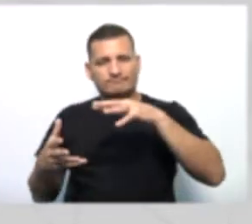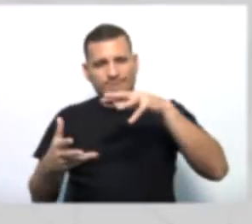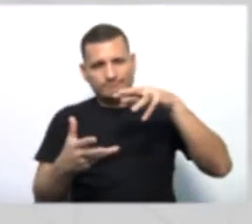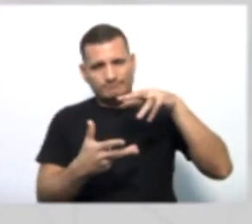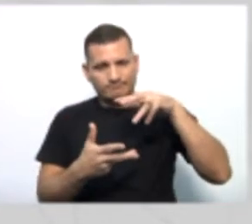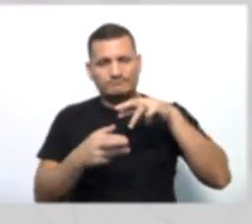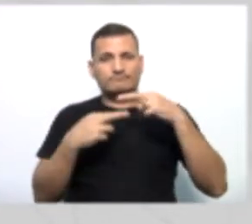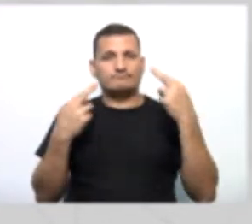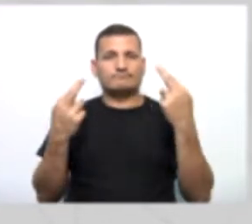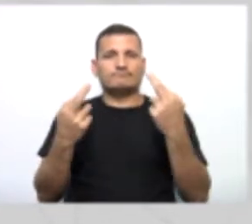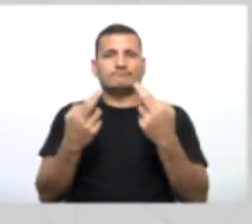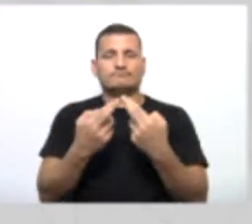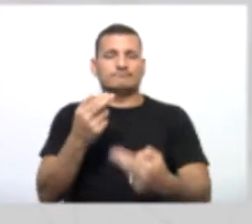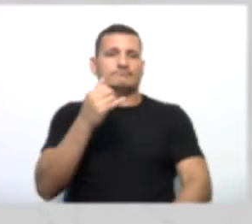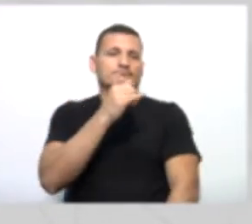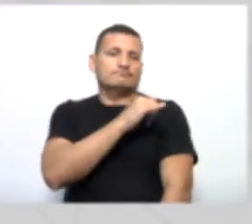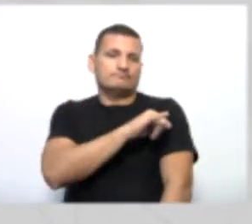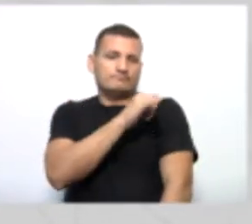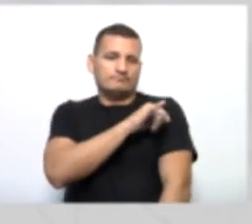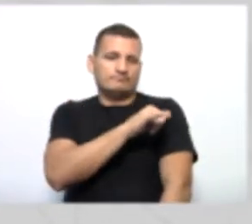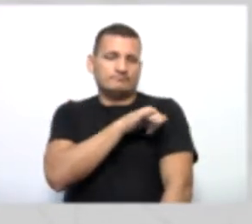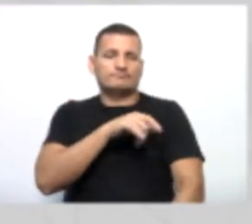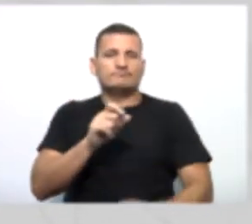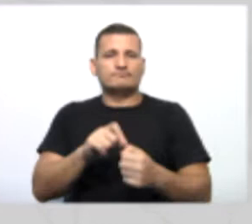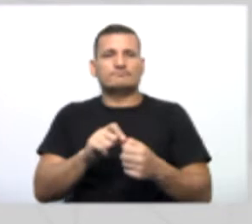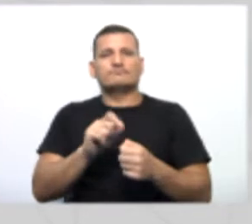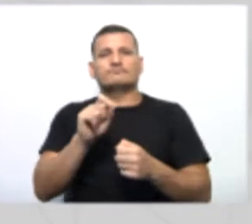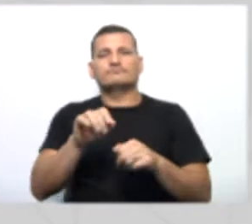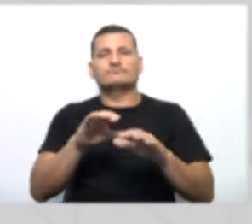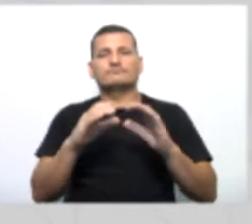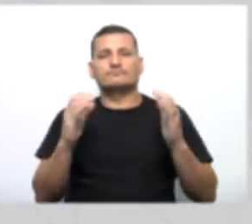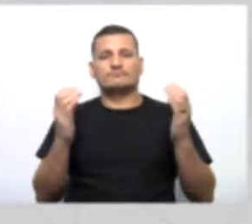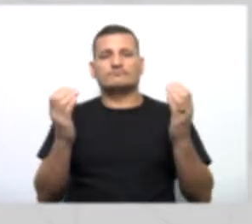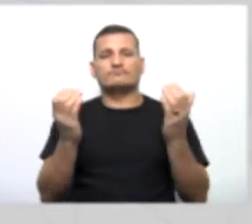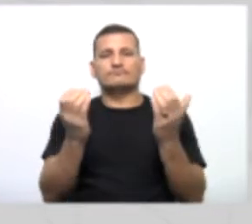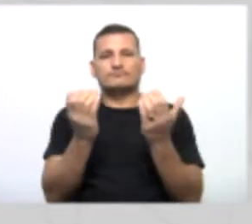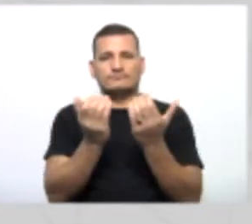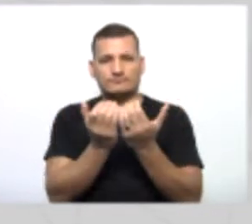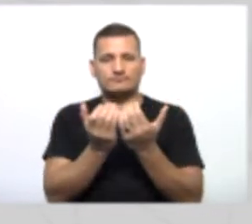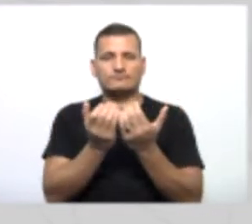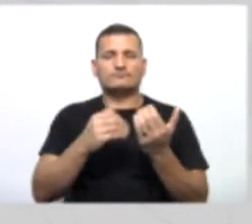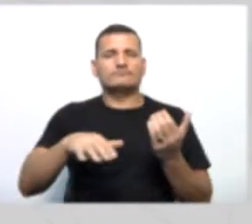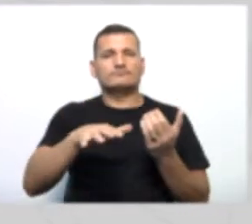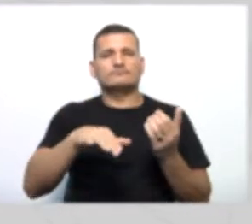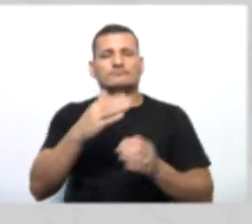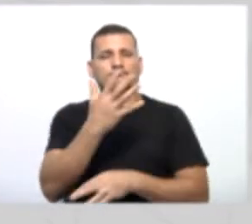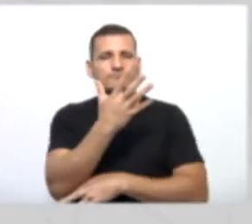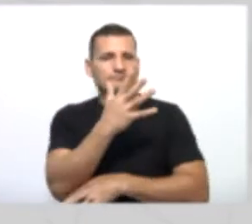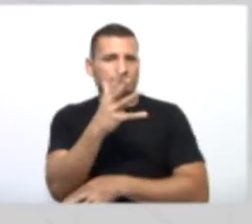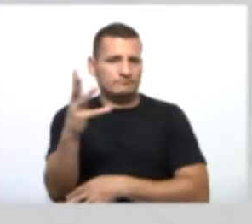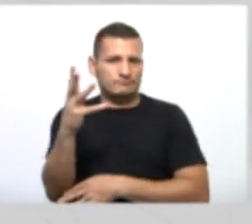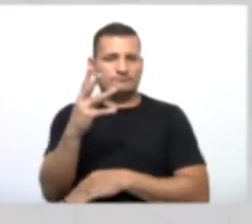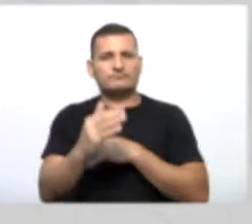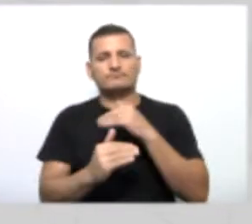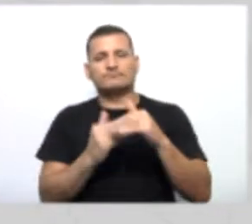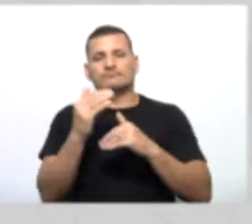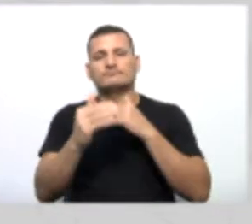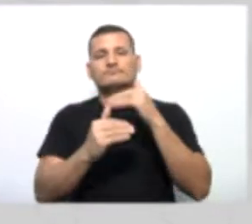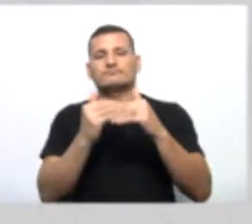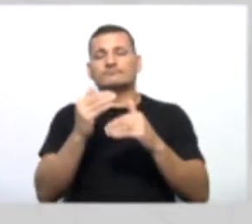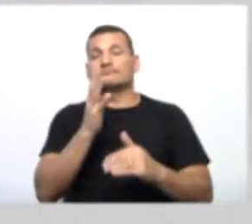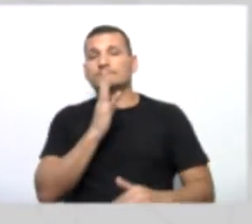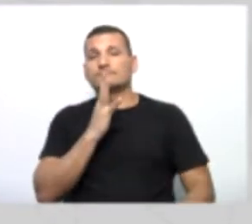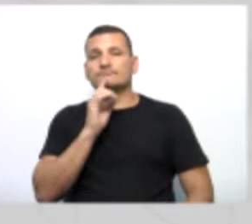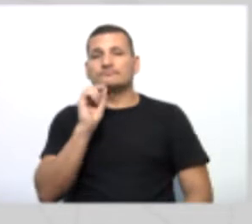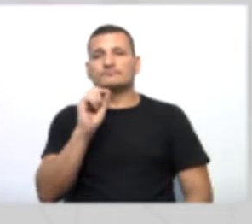1992, no Rio de Janeiro, para a Conferência das Nações Unidas para o Meio Ambiente e Desenvolvimento, conhecida